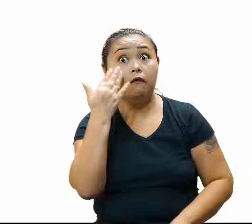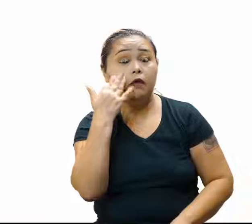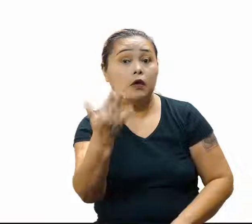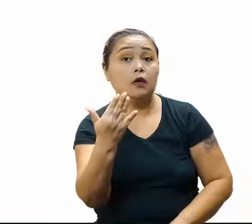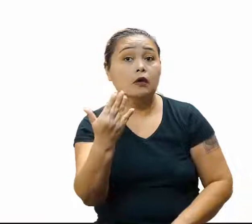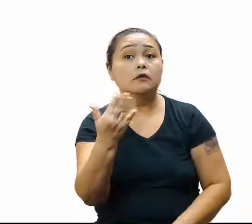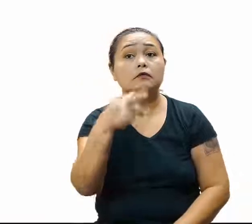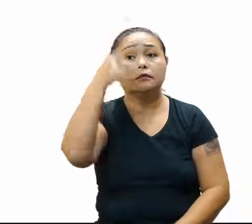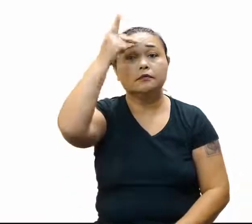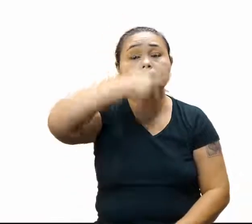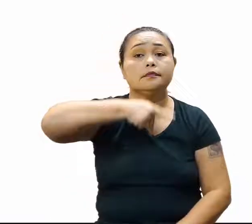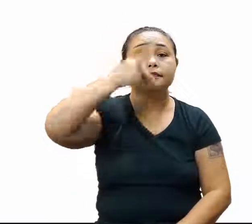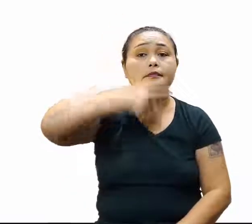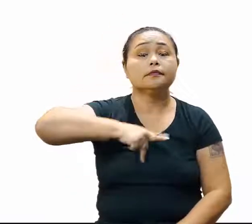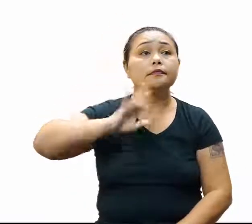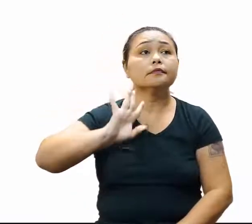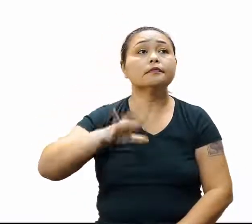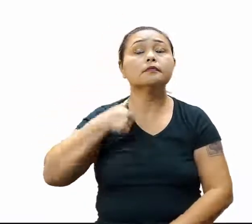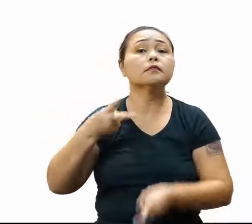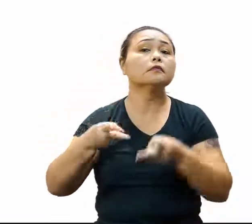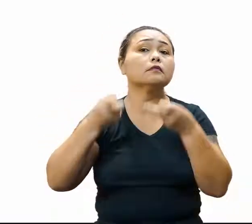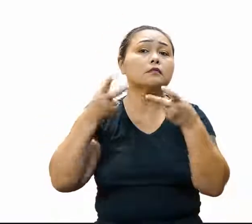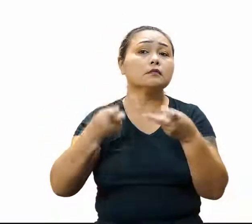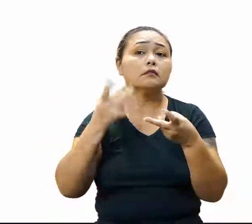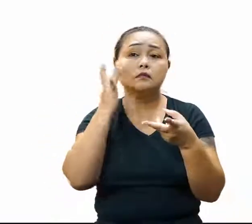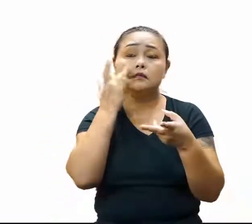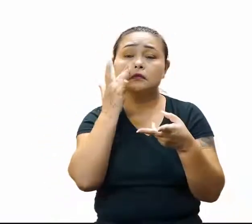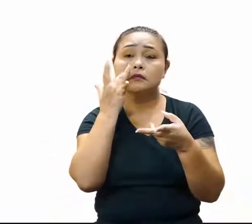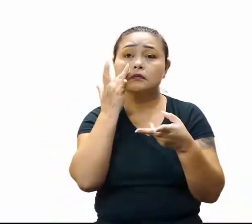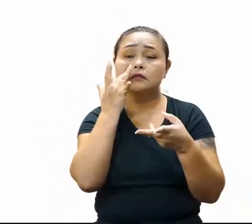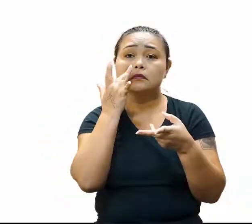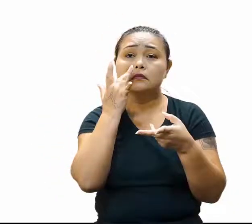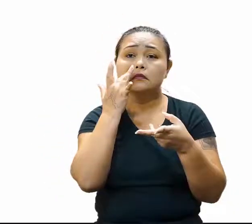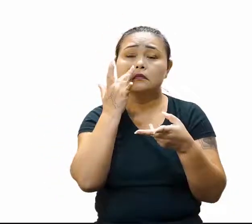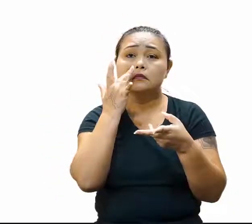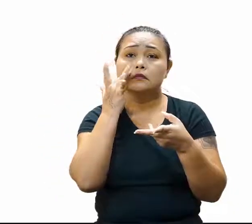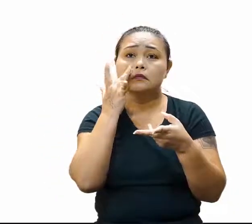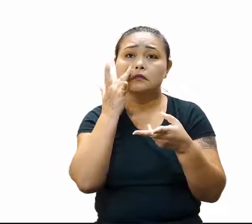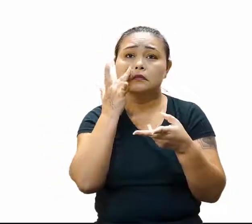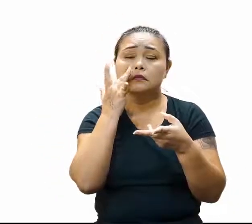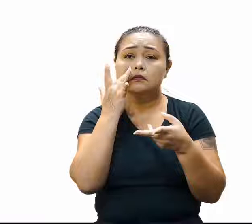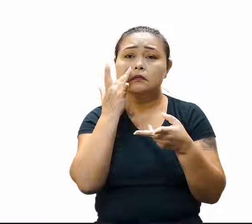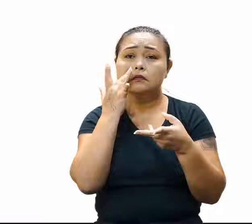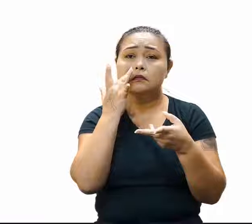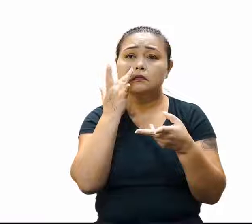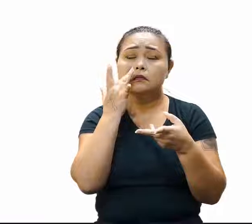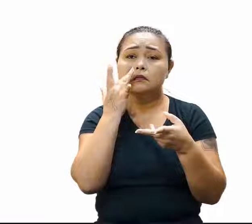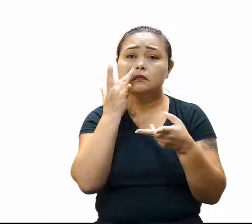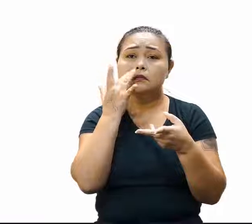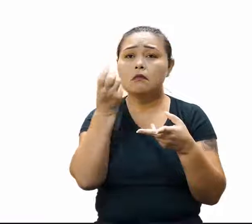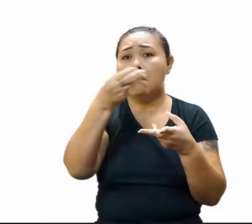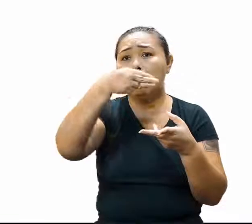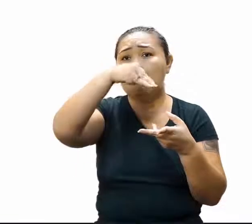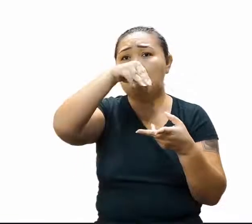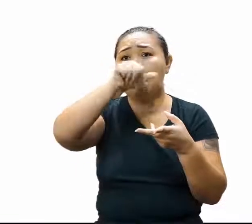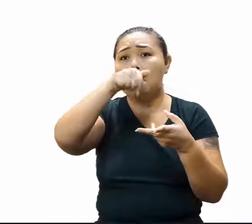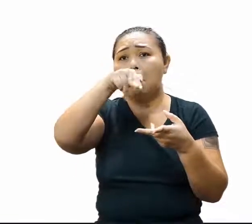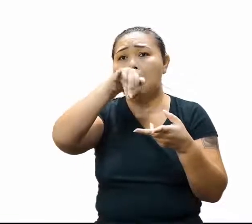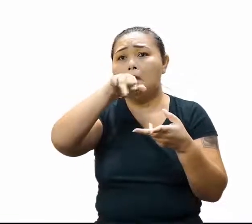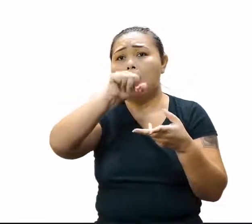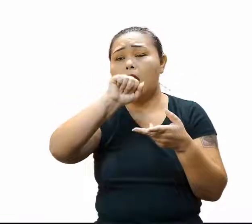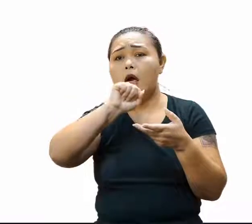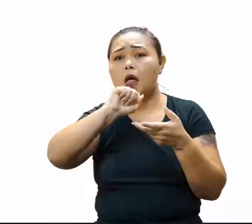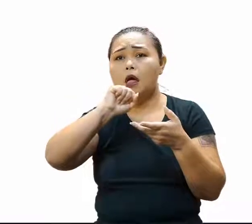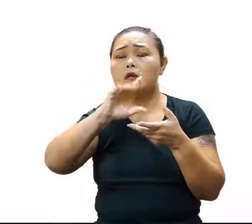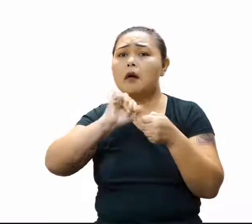os caras acabam explorando o ouro com aquela máquina, aquela PC, uma